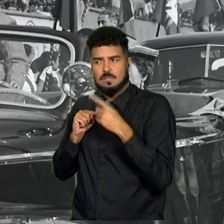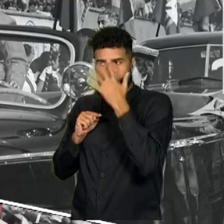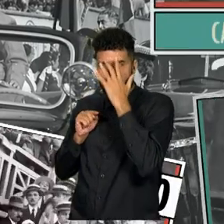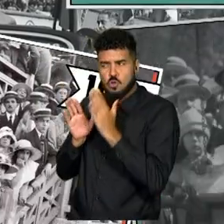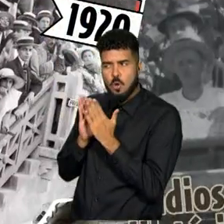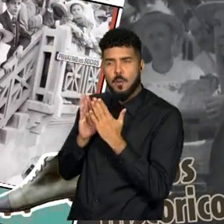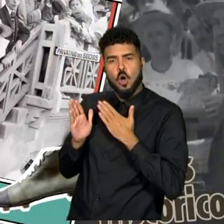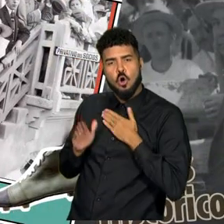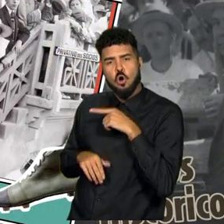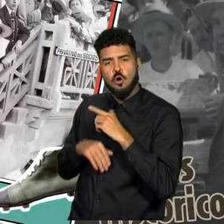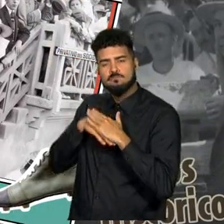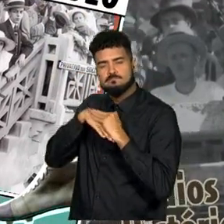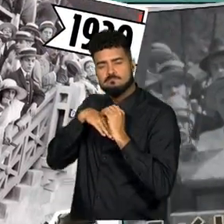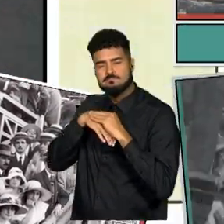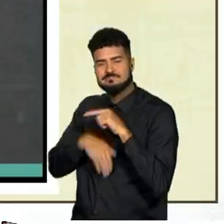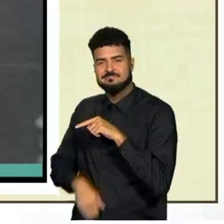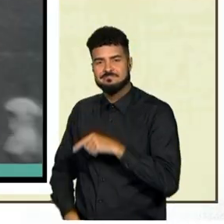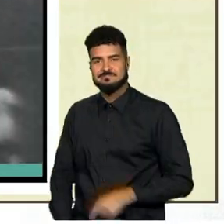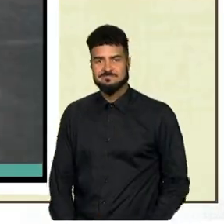populares.